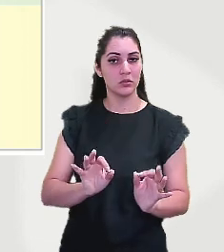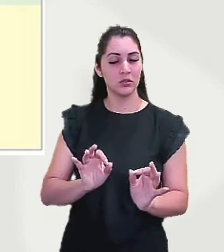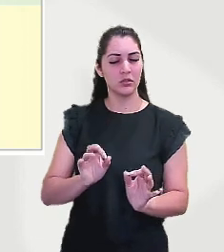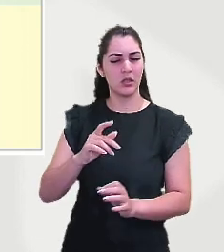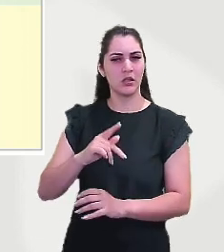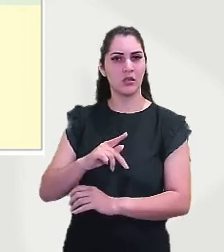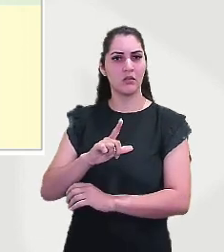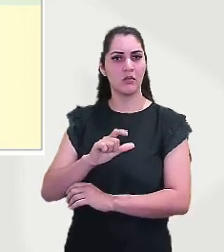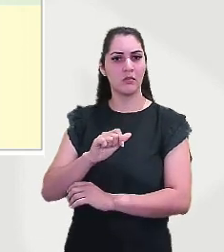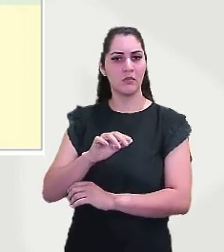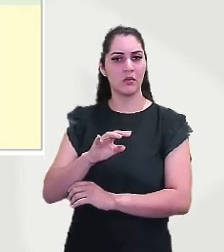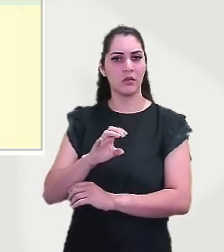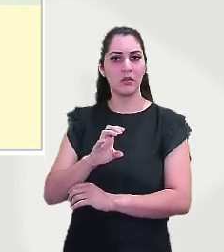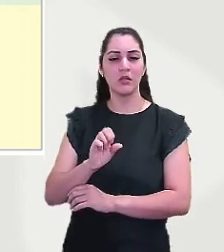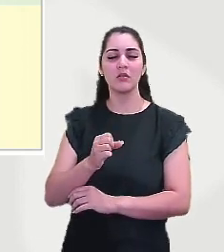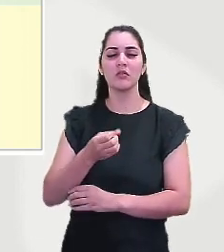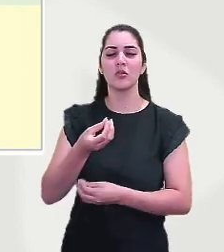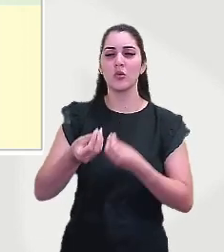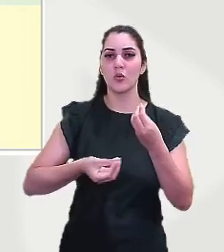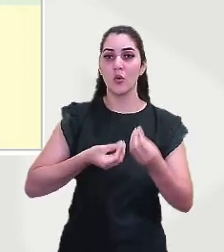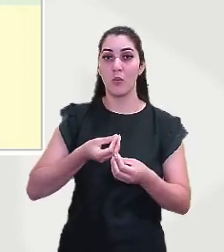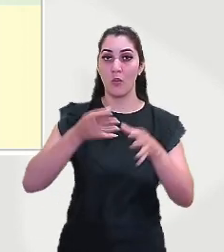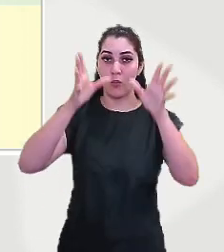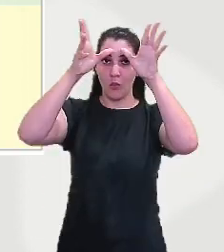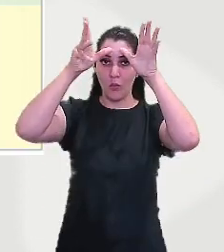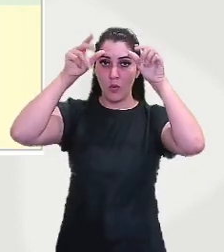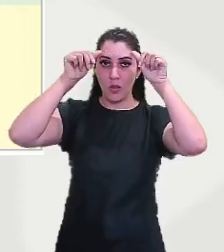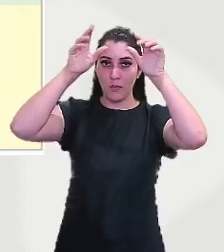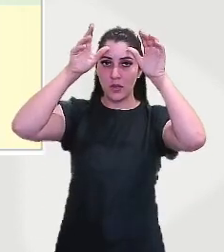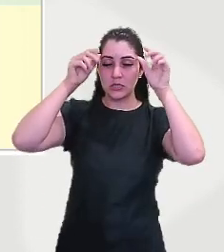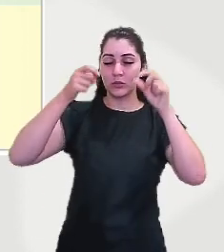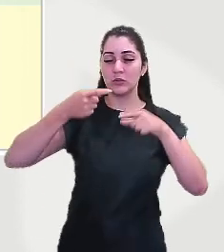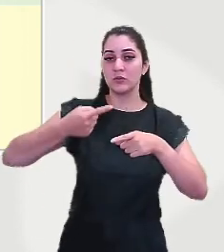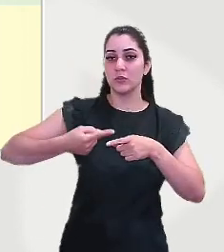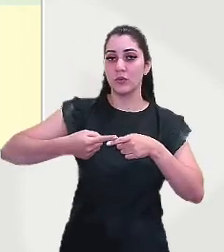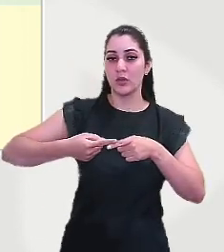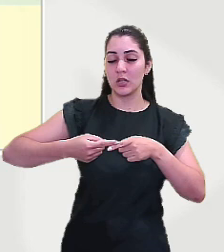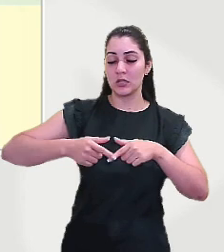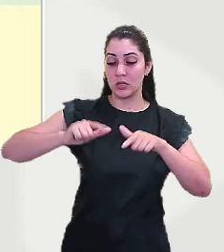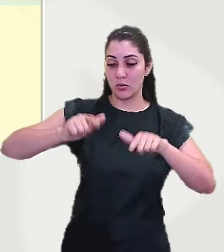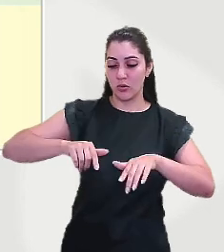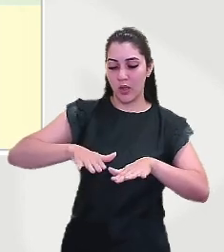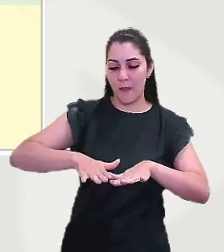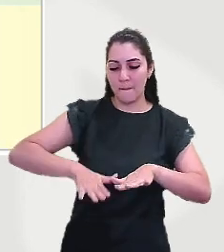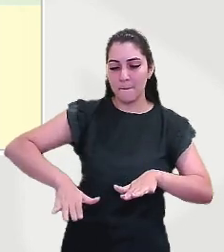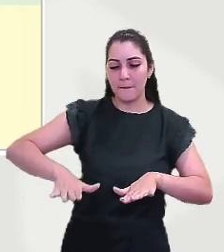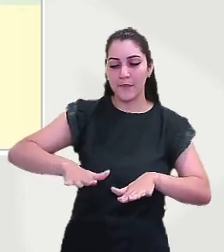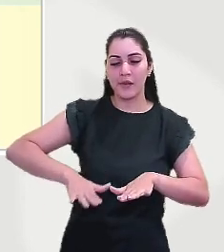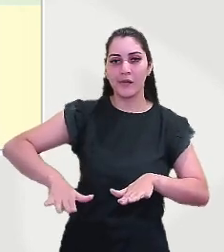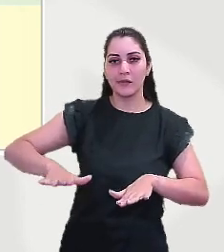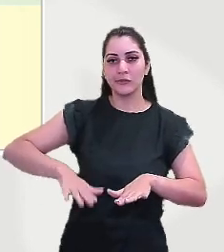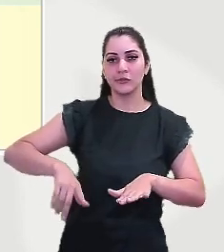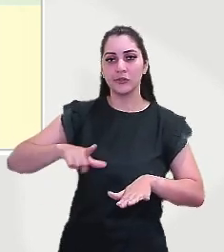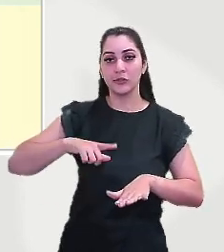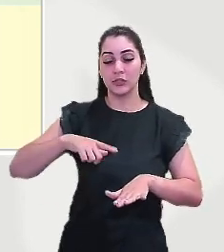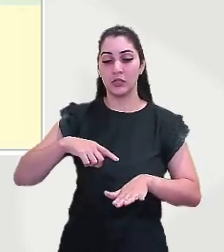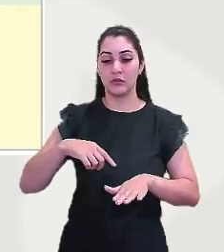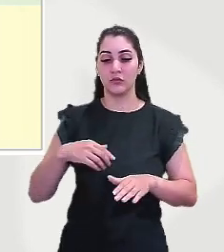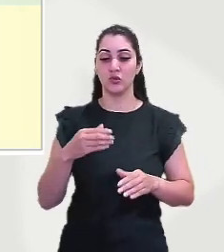são interessantes, como a do Rio Amazonas, porque elas são áreas mais baixas, ali que correm entre